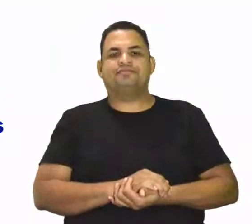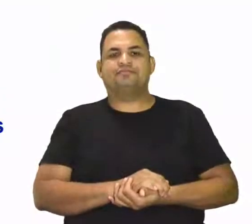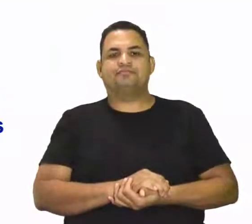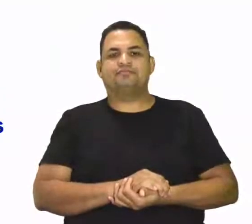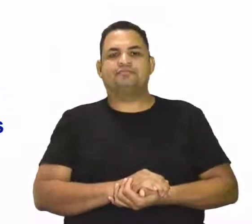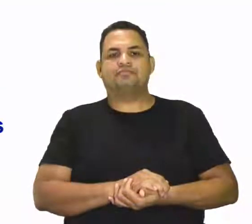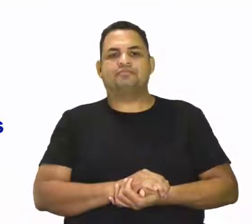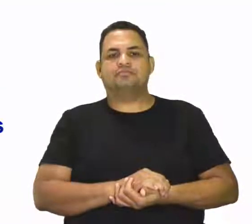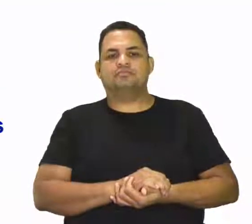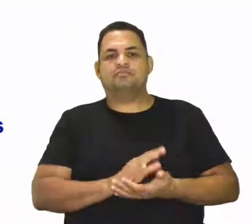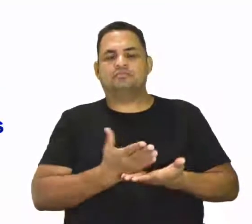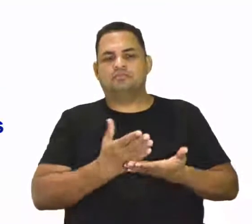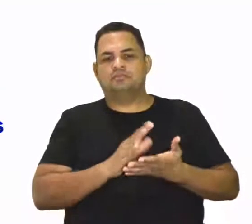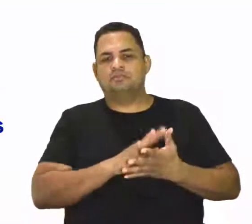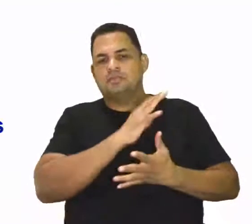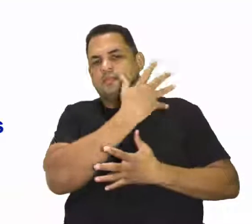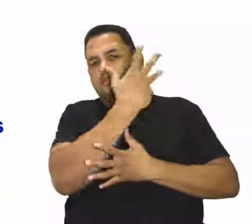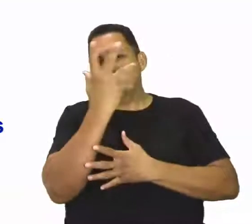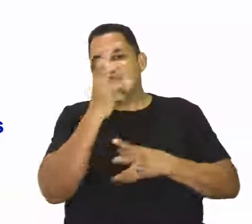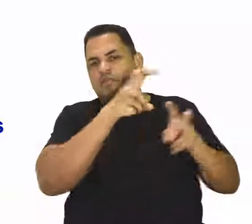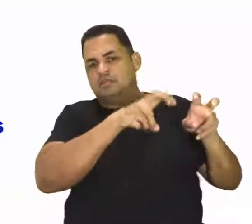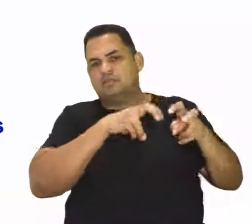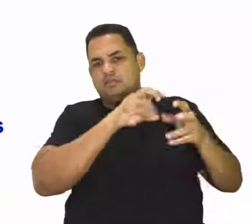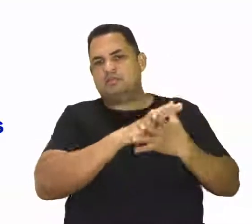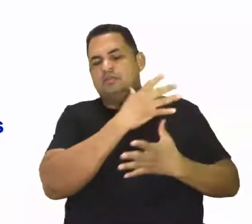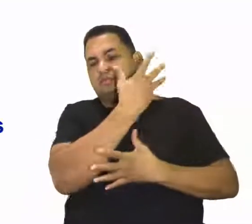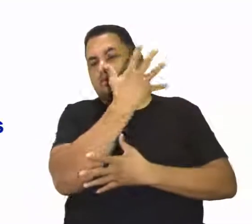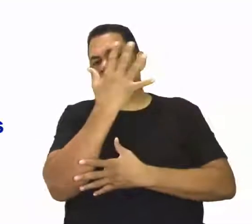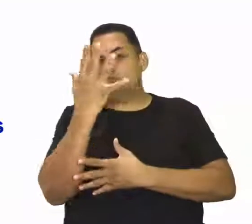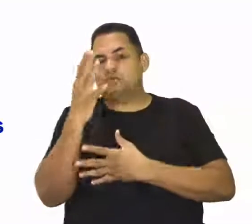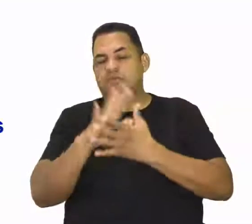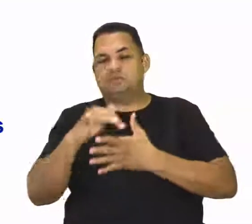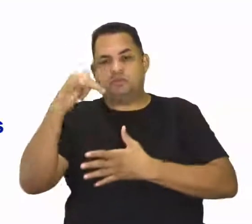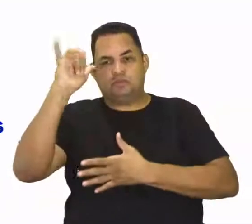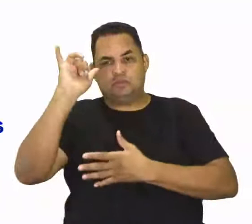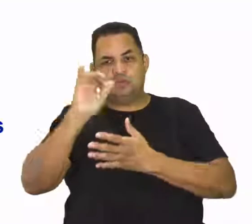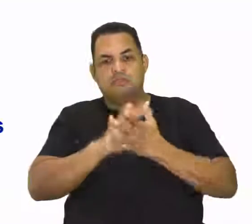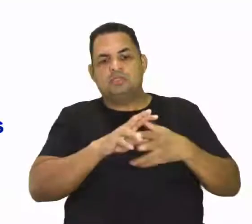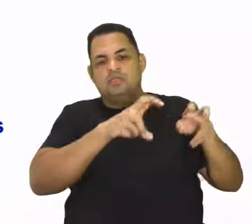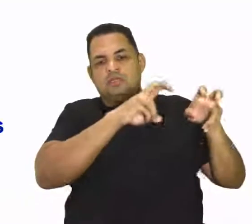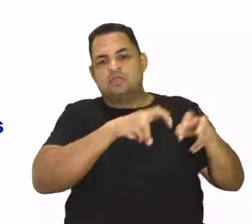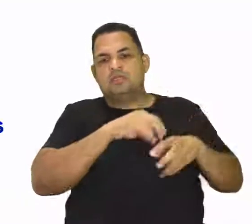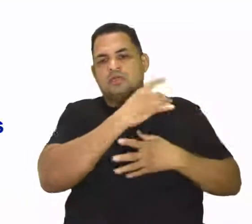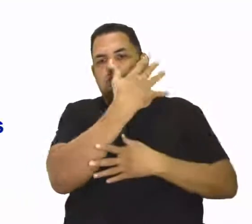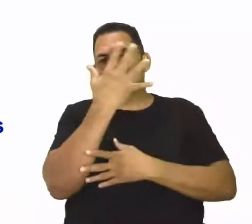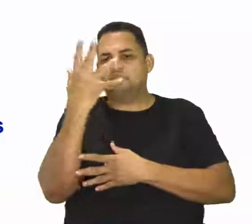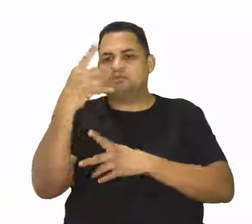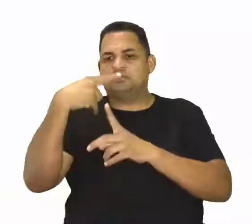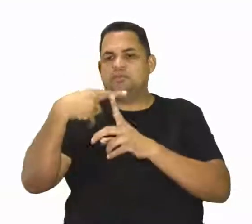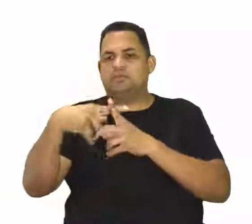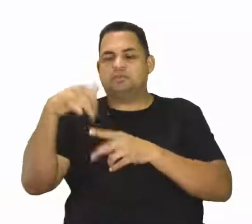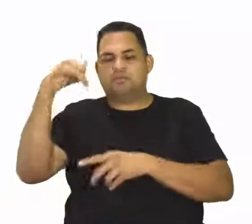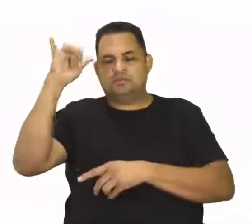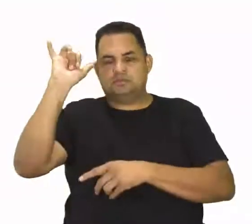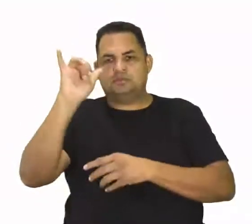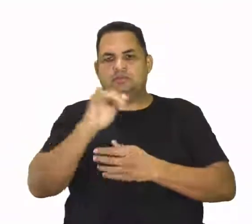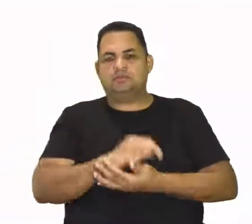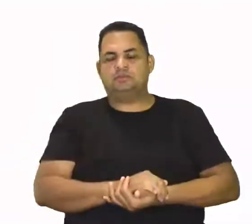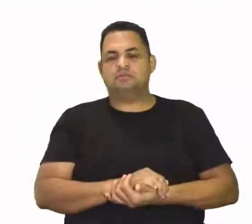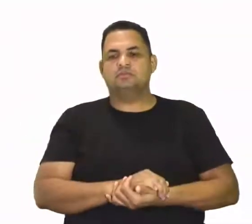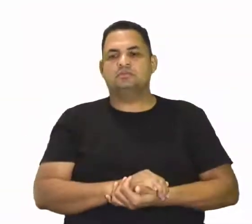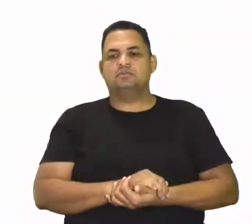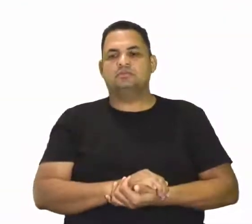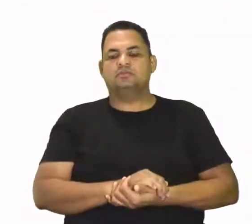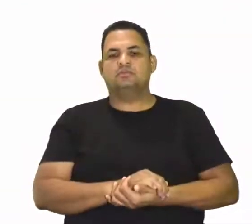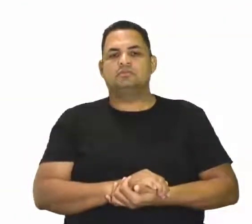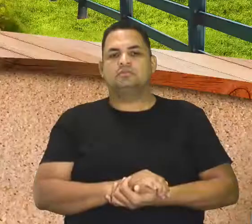o silvio-agrícola, silvio-pastoril e agro-silvio-pastoril. Pronto, olha aí. Na